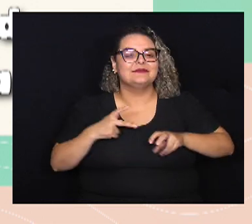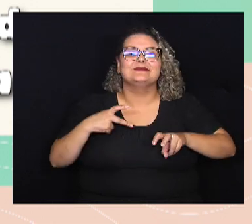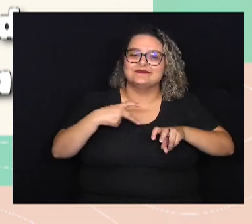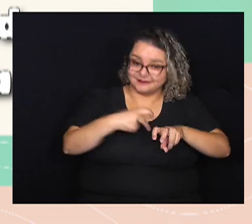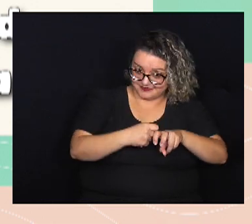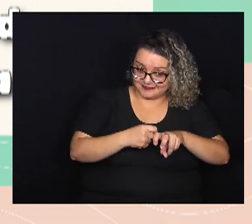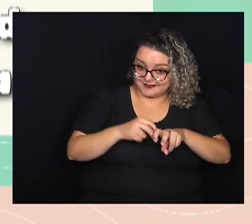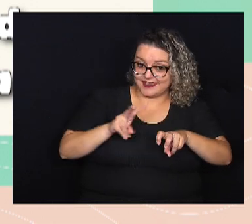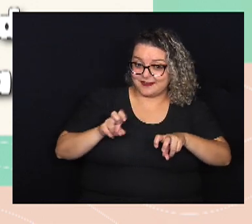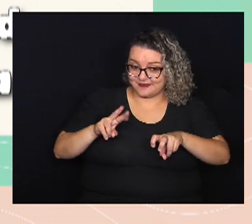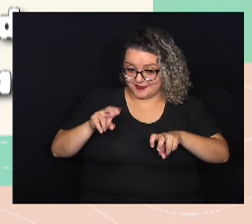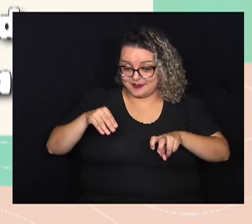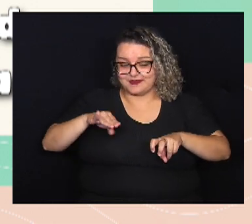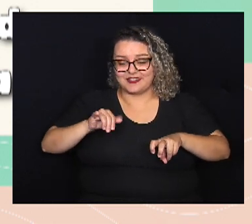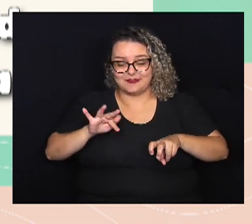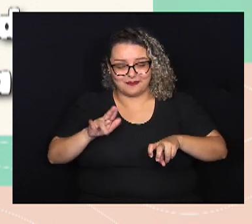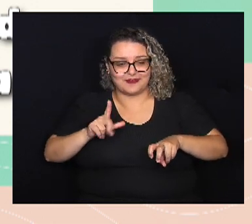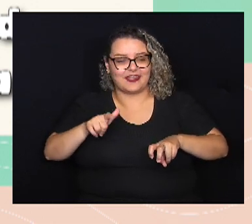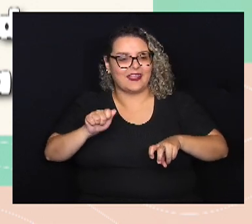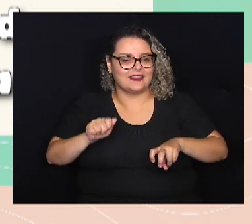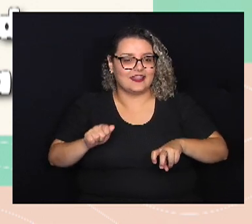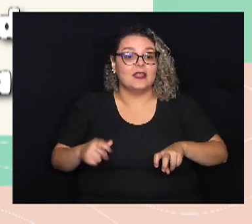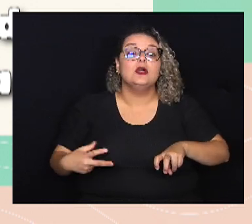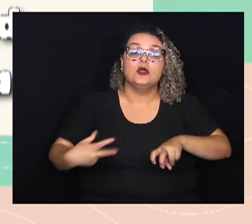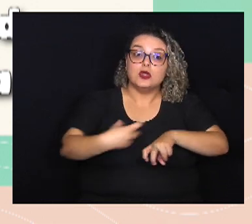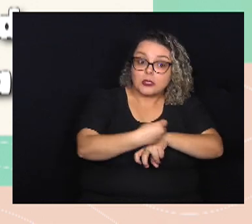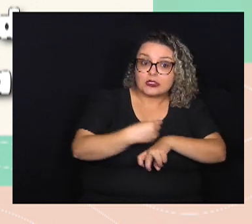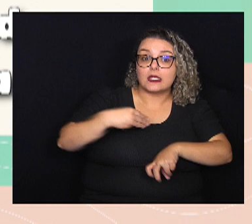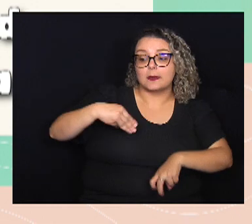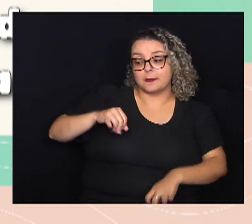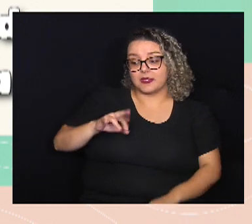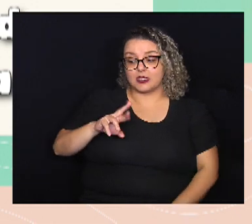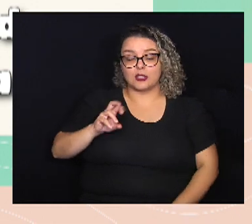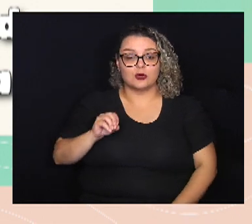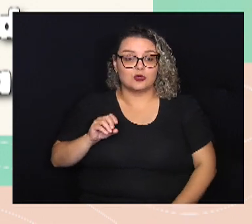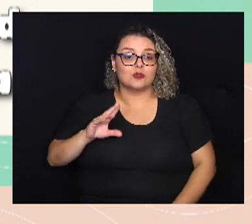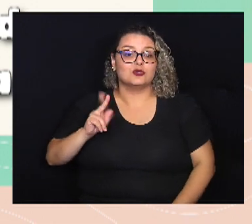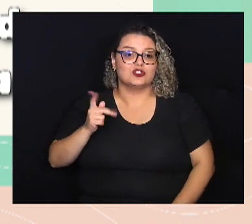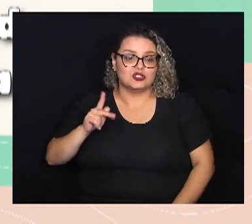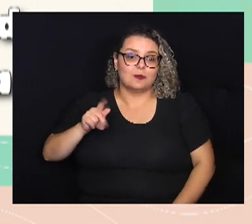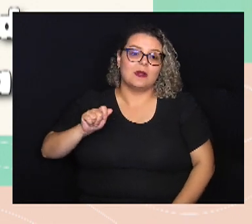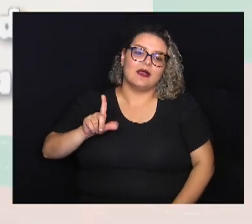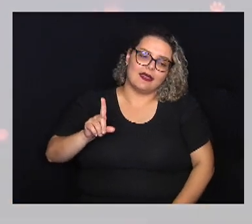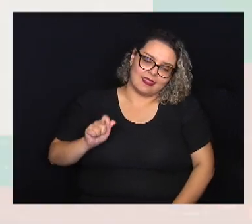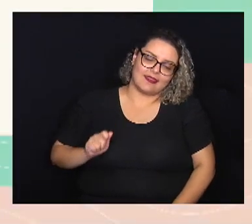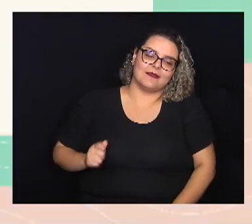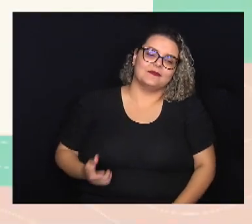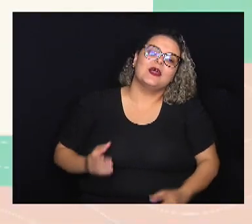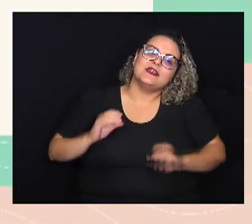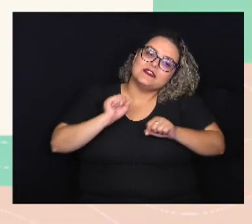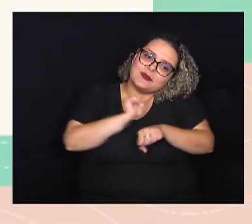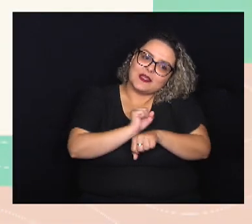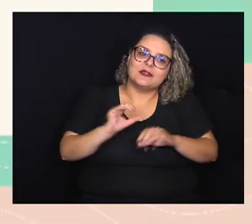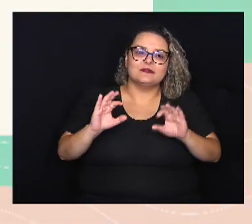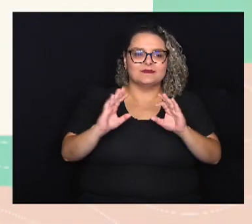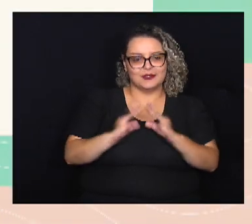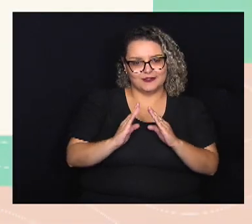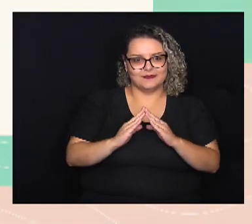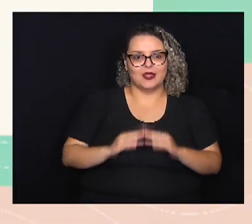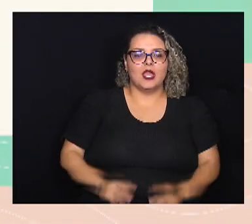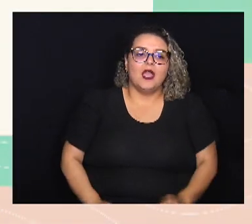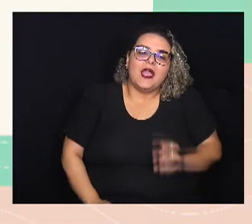vermifugada e já está microchipada apenas aguardando um lar que lhe dê muito amor Soneca